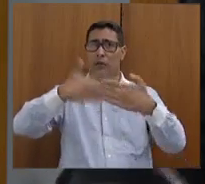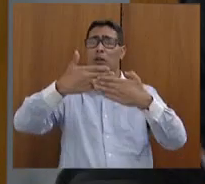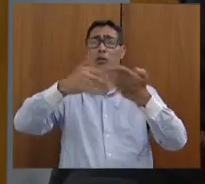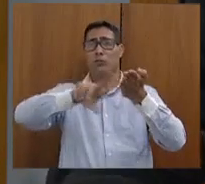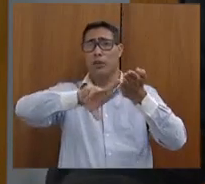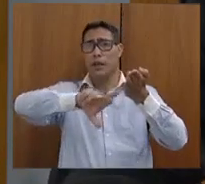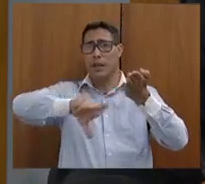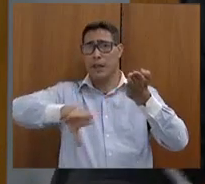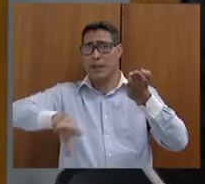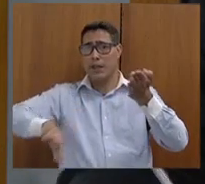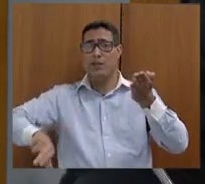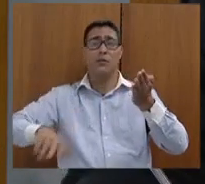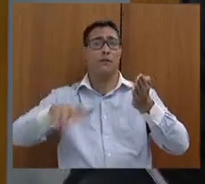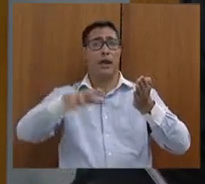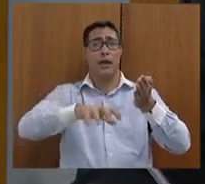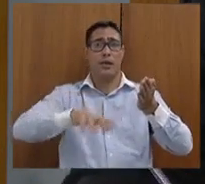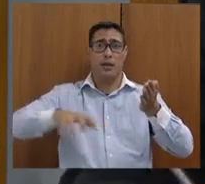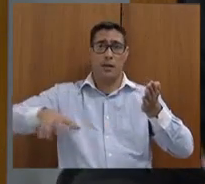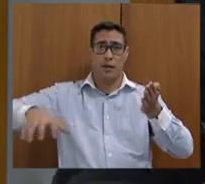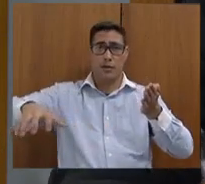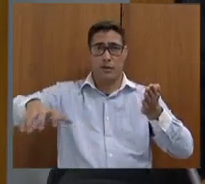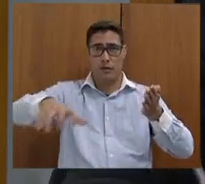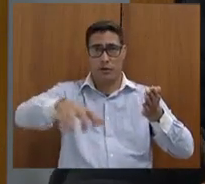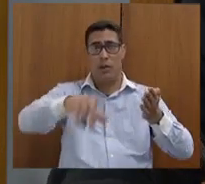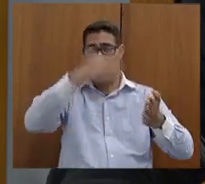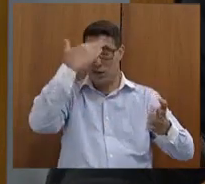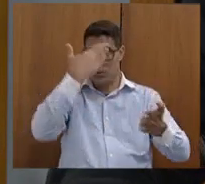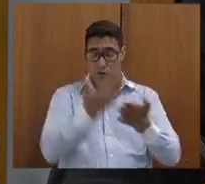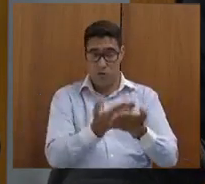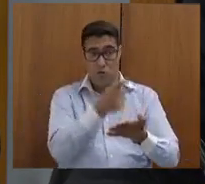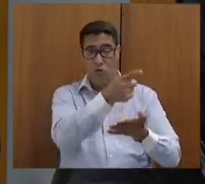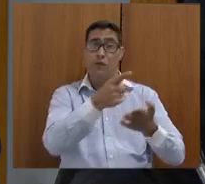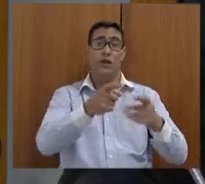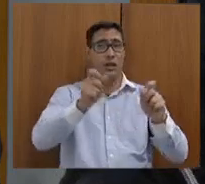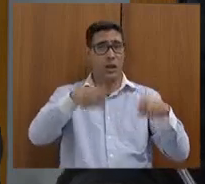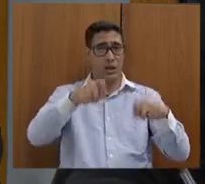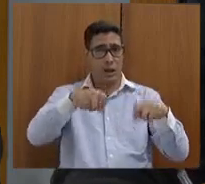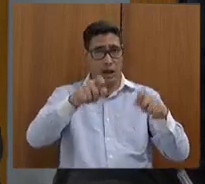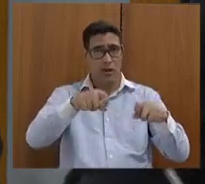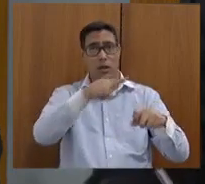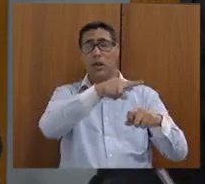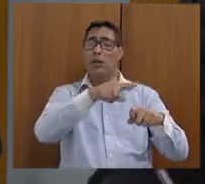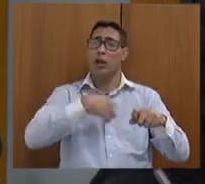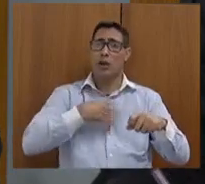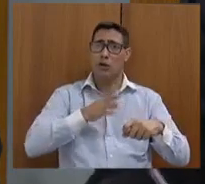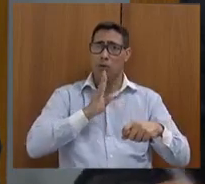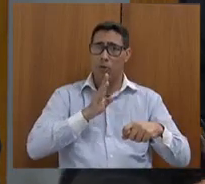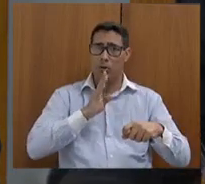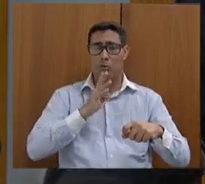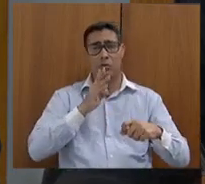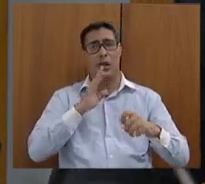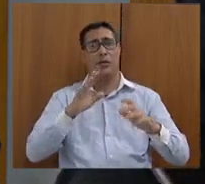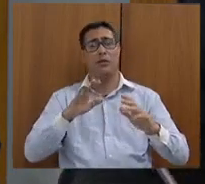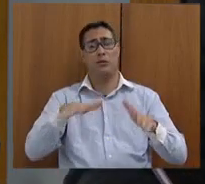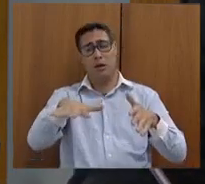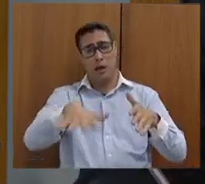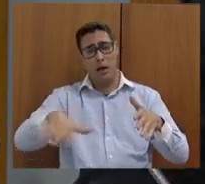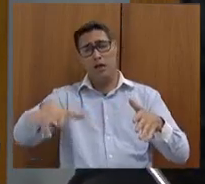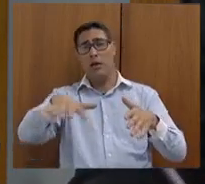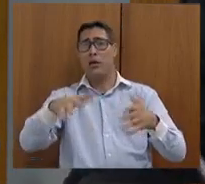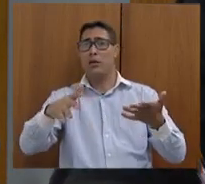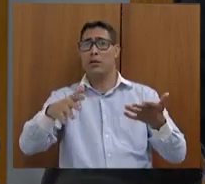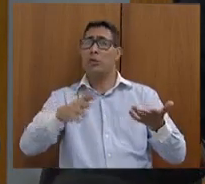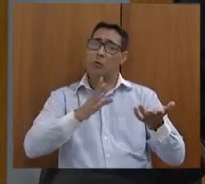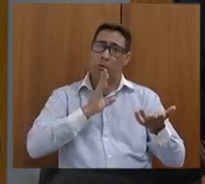e a gente confia que você é o nome ideal que tem suporte conhecimento da classe é vivência dentro